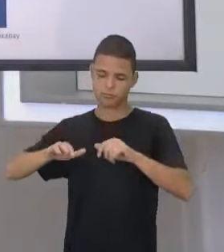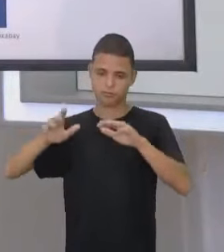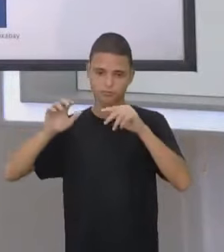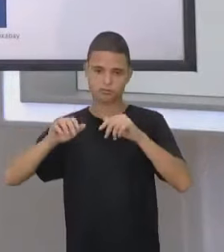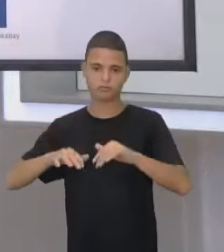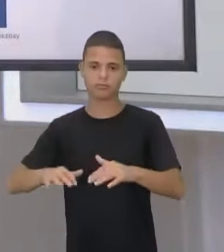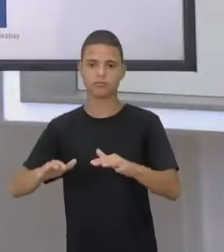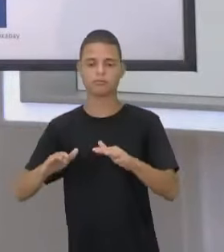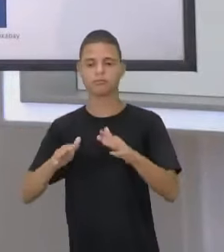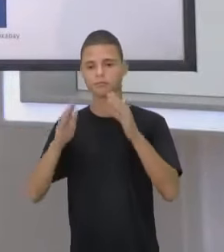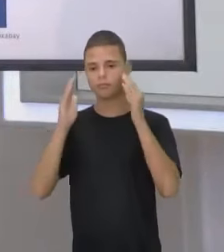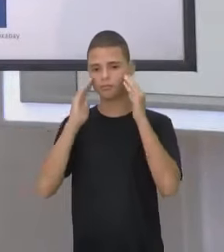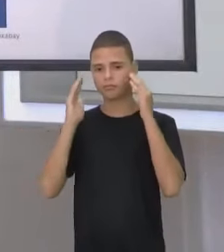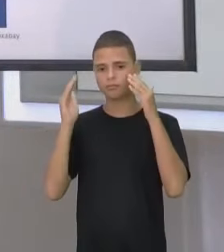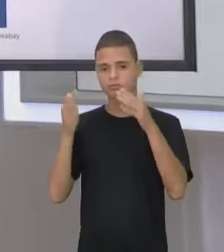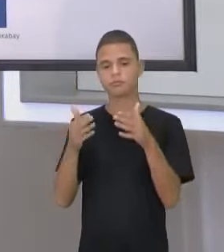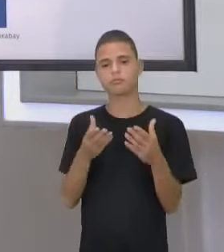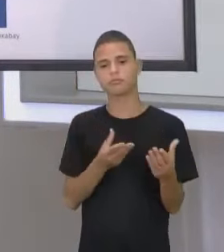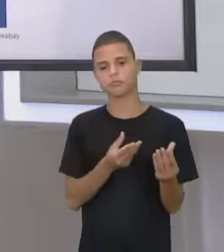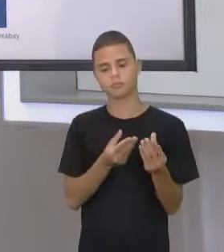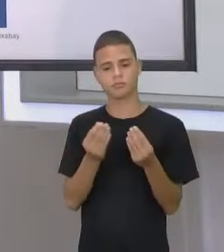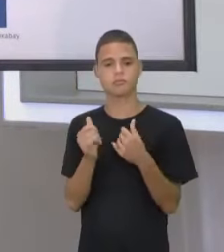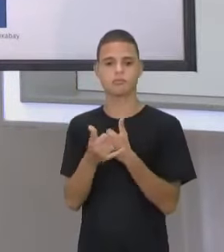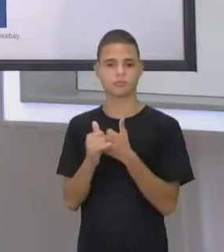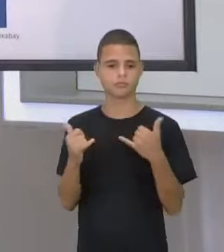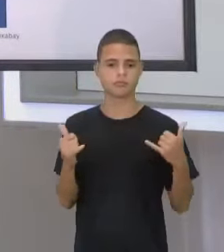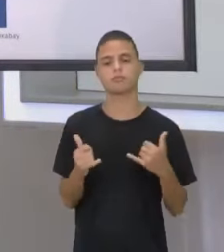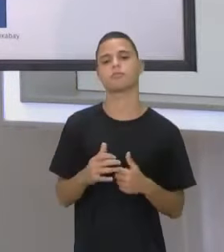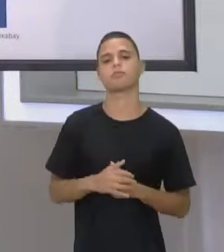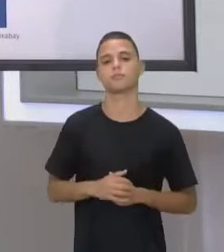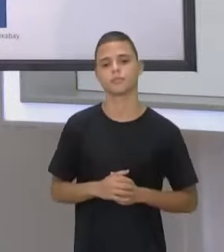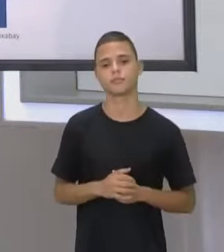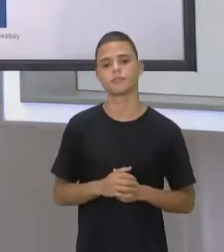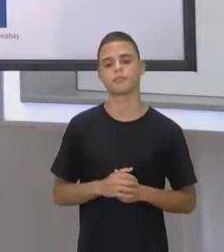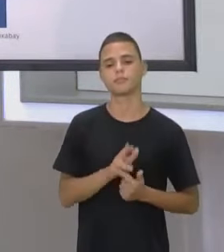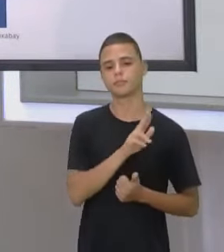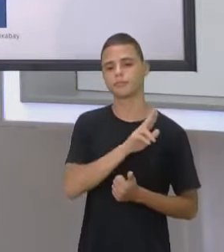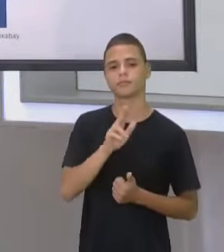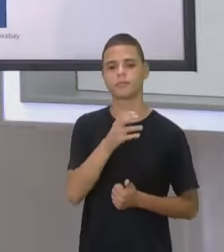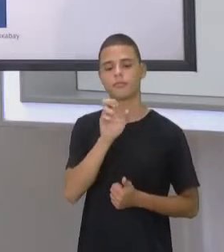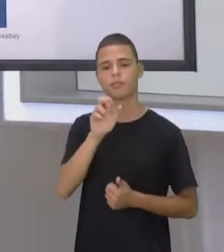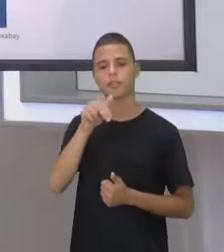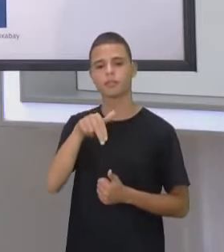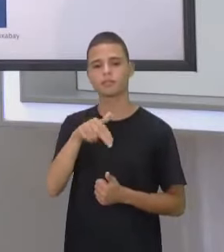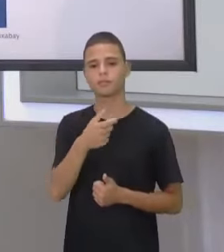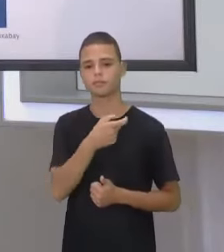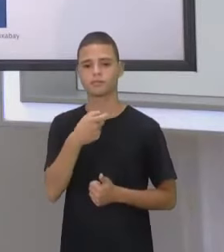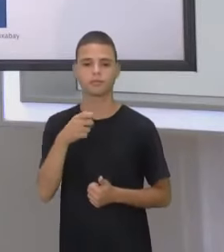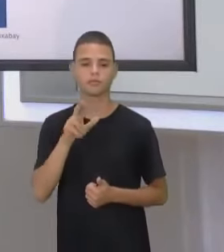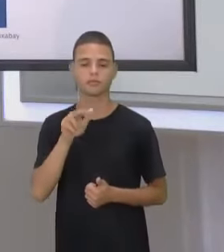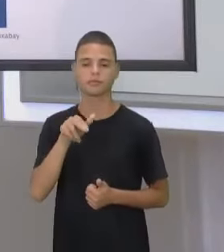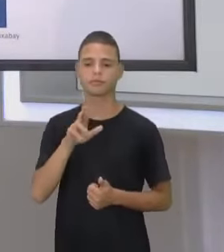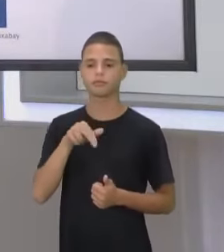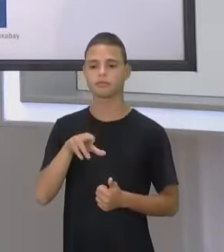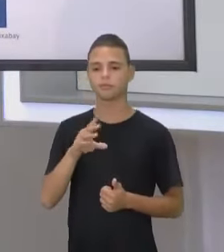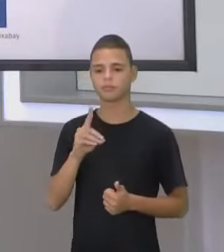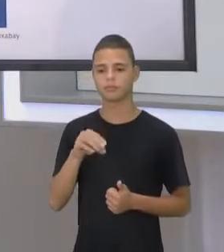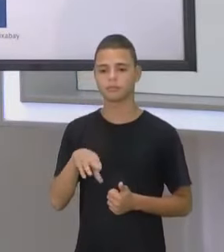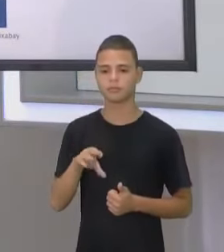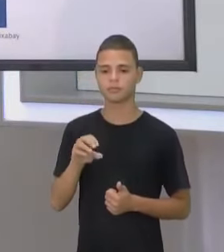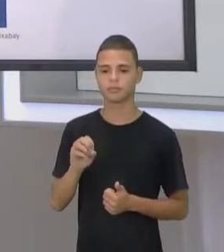se concentrando de forma rápida e com muita energia, a gente chama isso de enxurrada. E o alagamento já é um